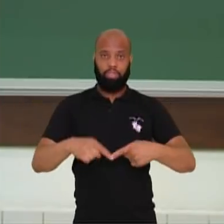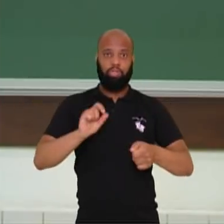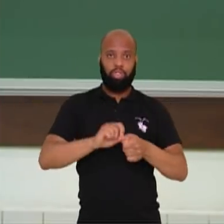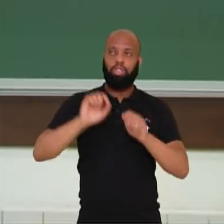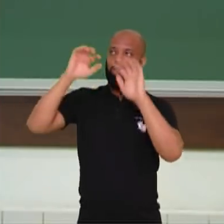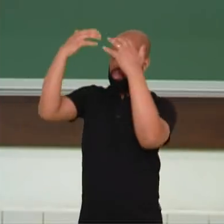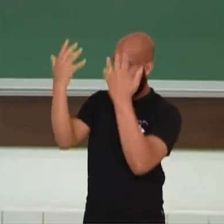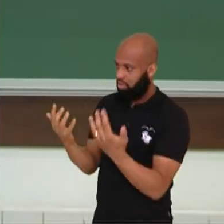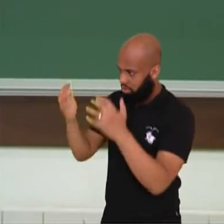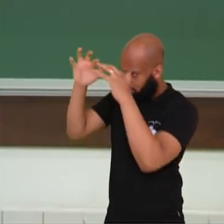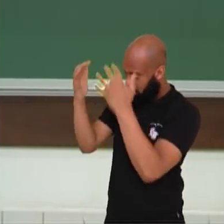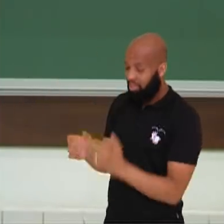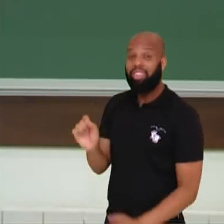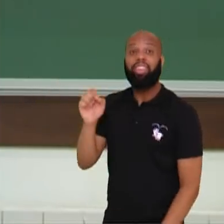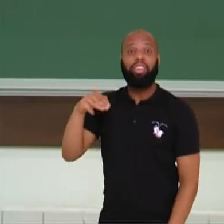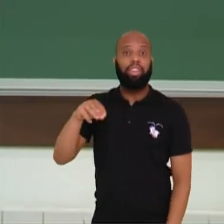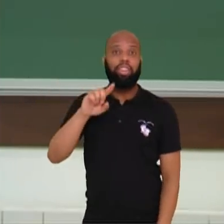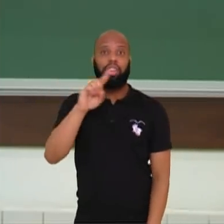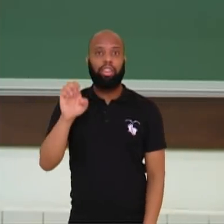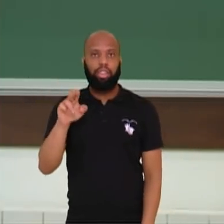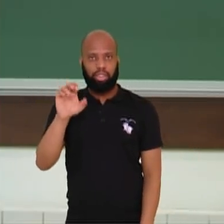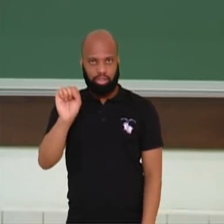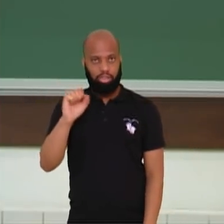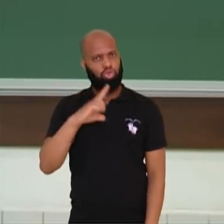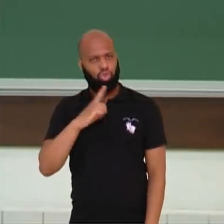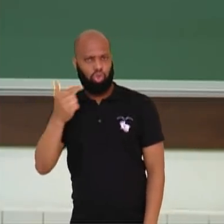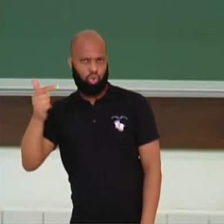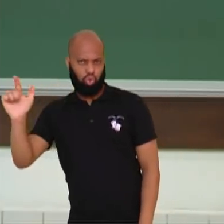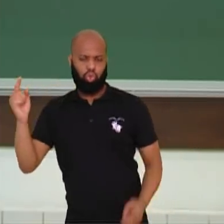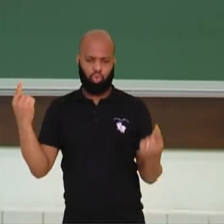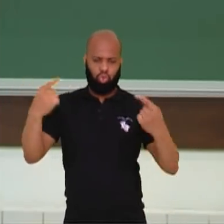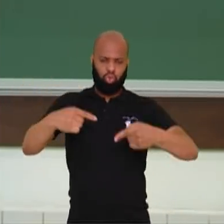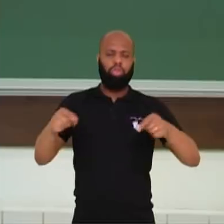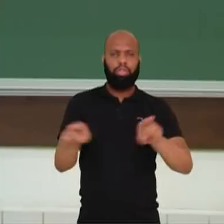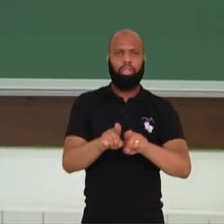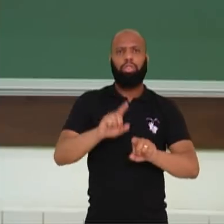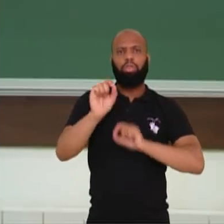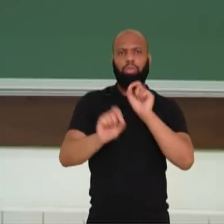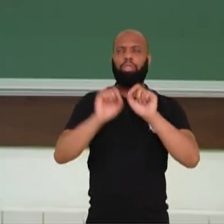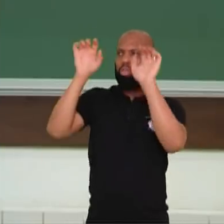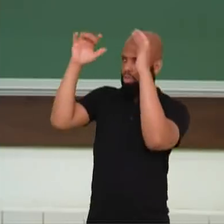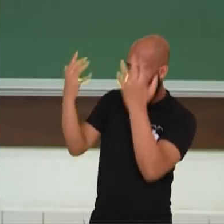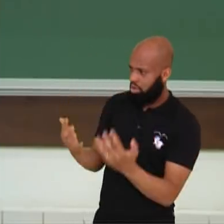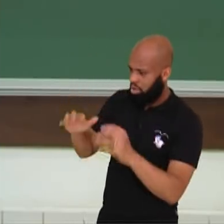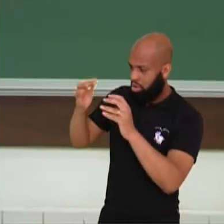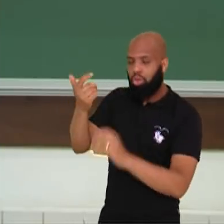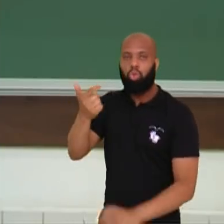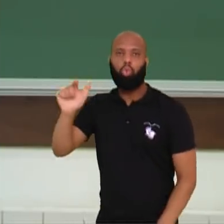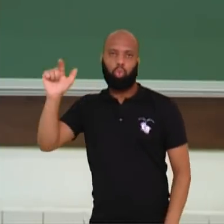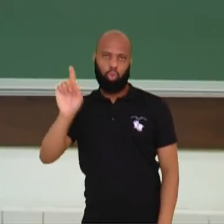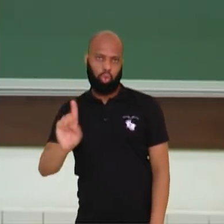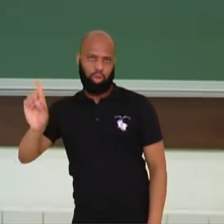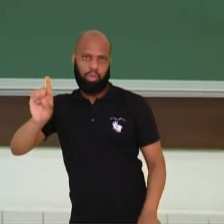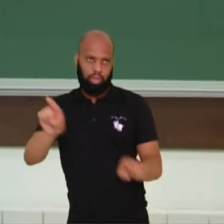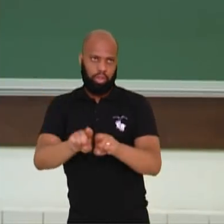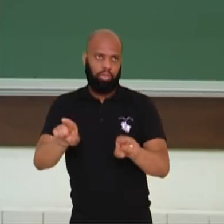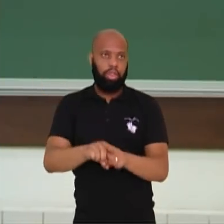Zeus. Na cidade de Olímpia, havia outros jogos em homenagem a outros deuses também em outras cidades gregas.